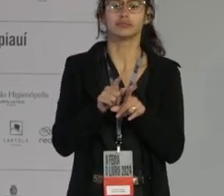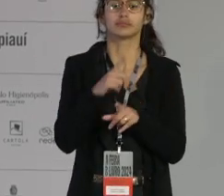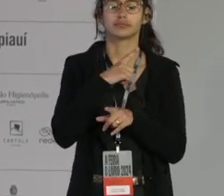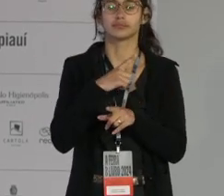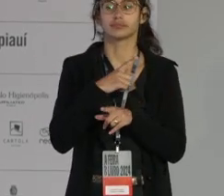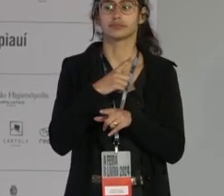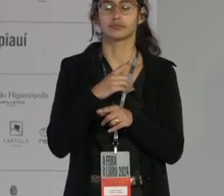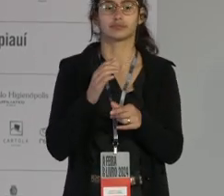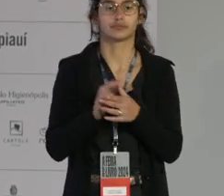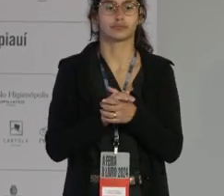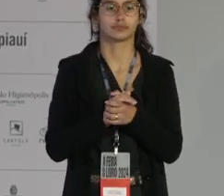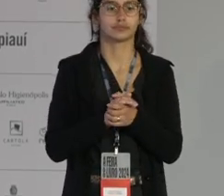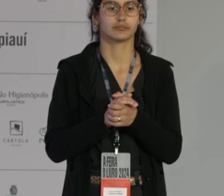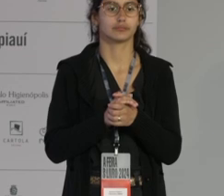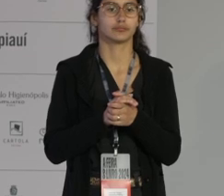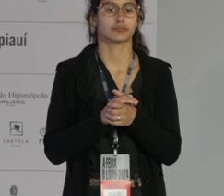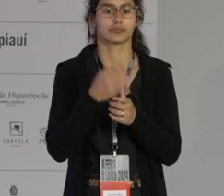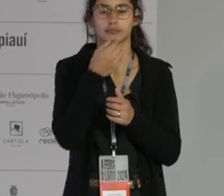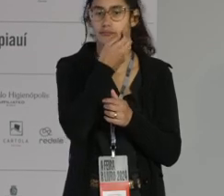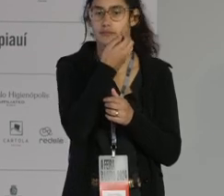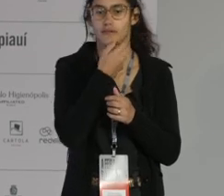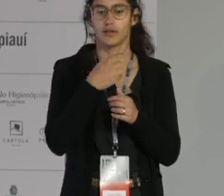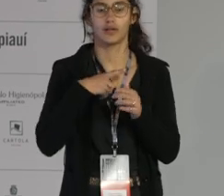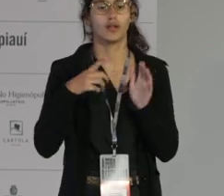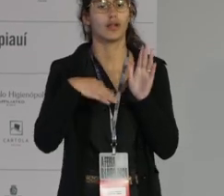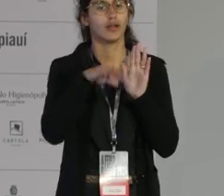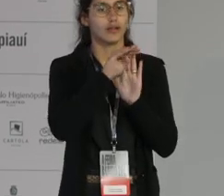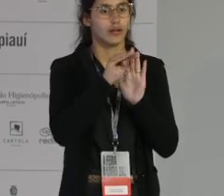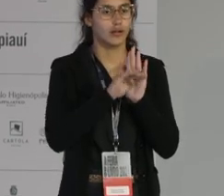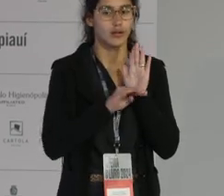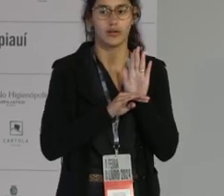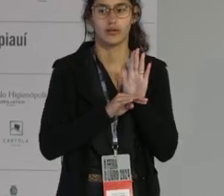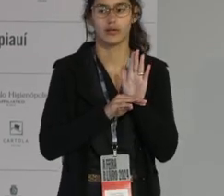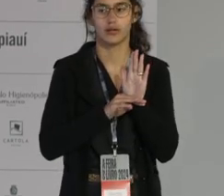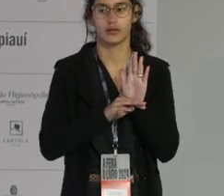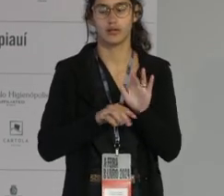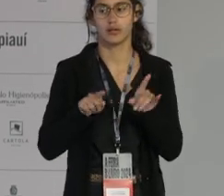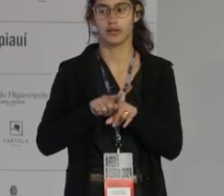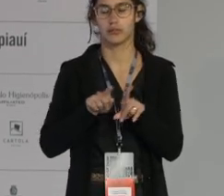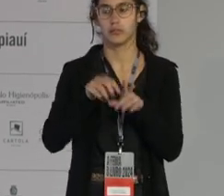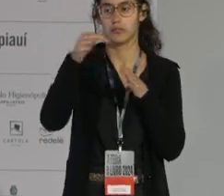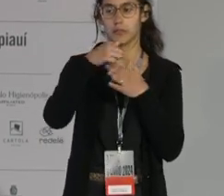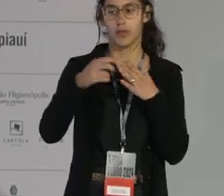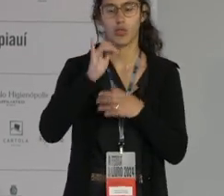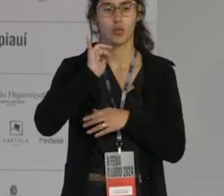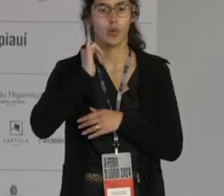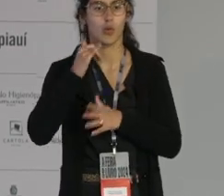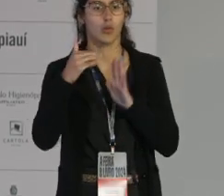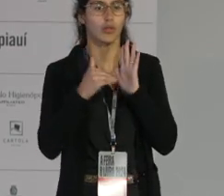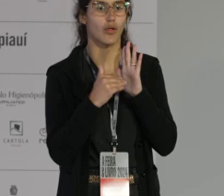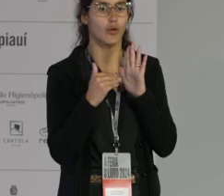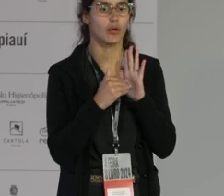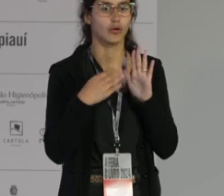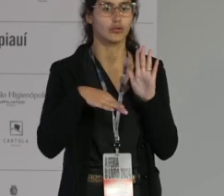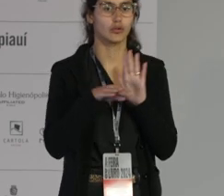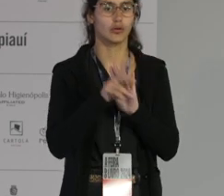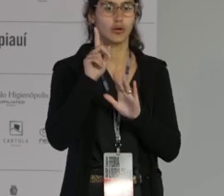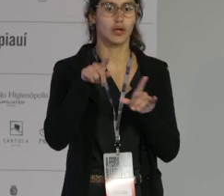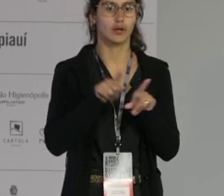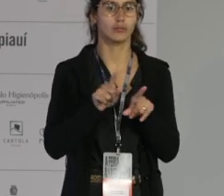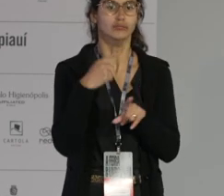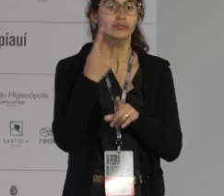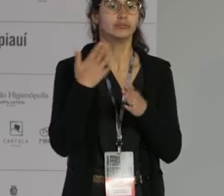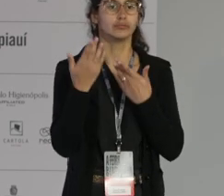teve a ordem dos contos, na última que chegou, teve uma coisa, eu